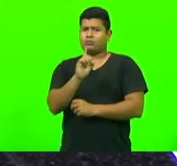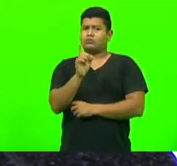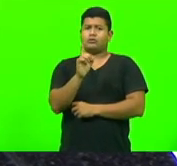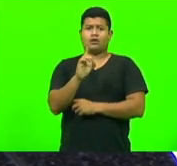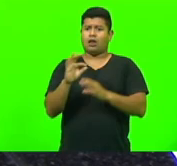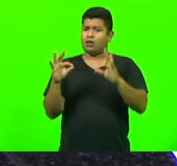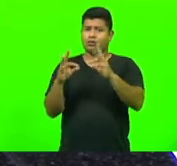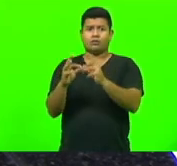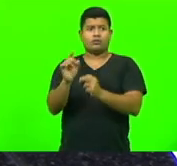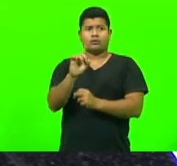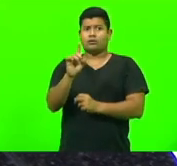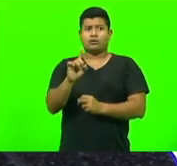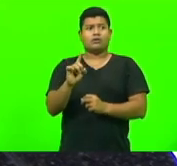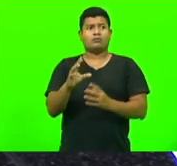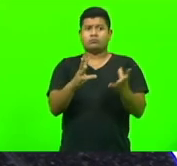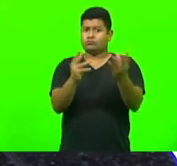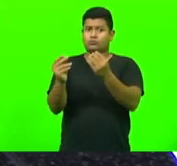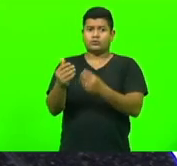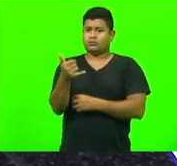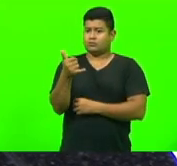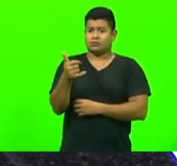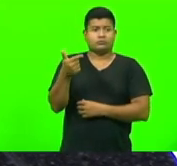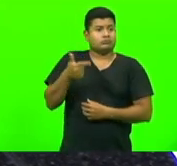Todo mundo não tem celular.